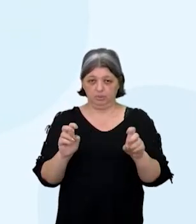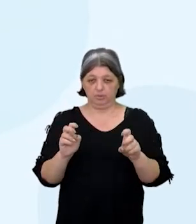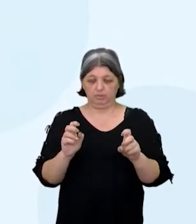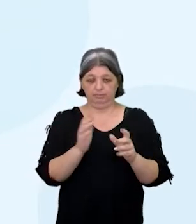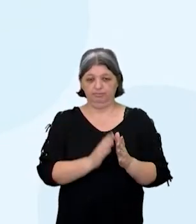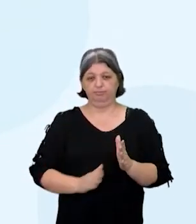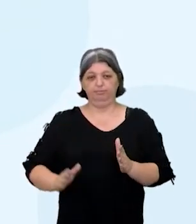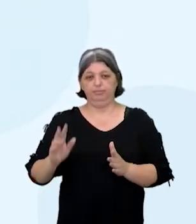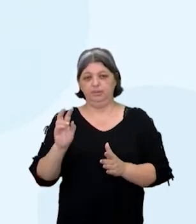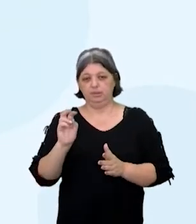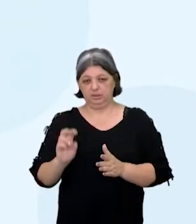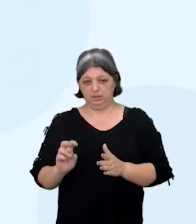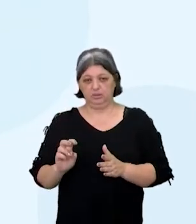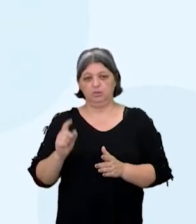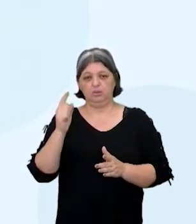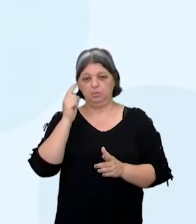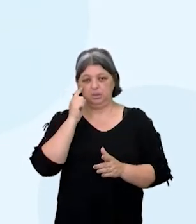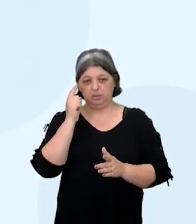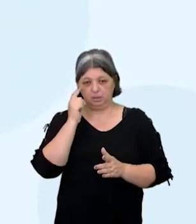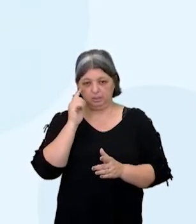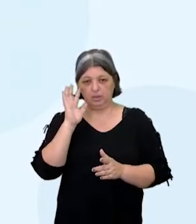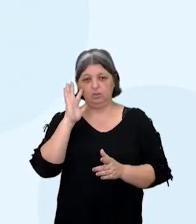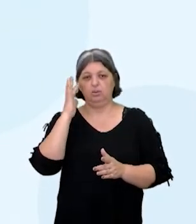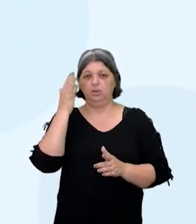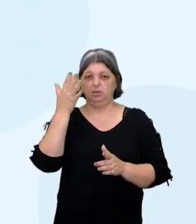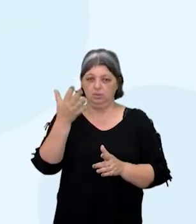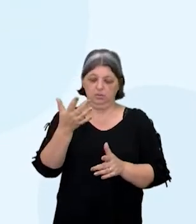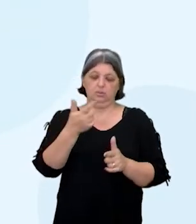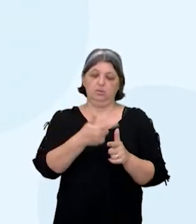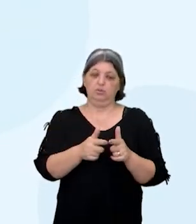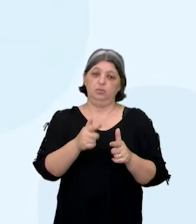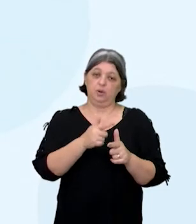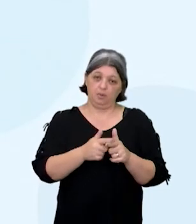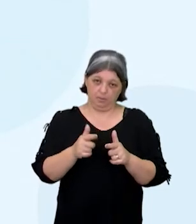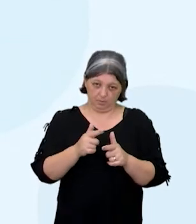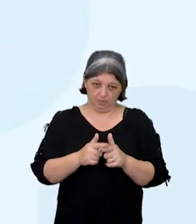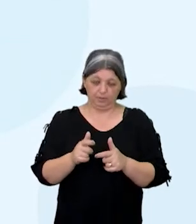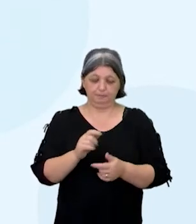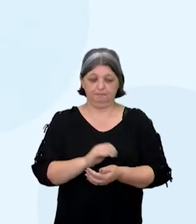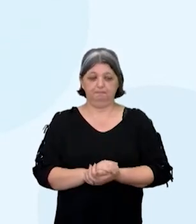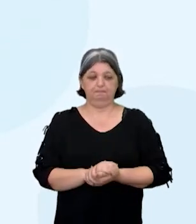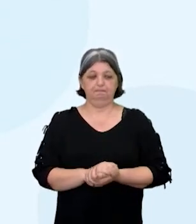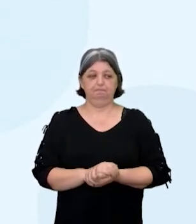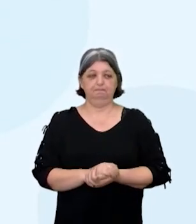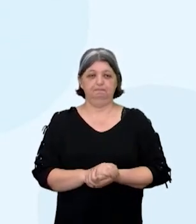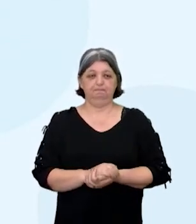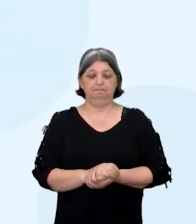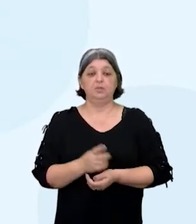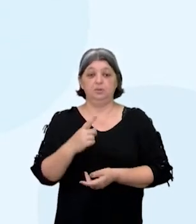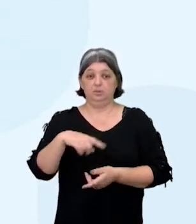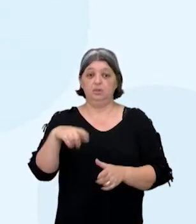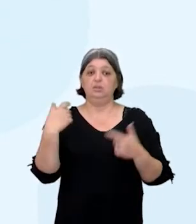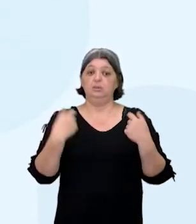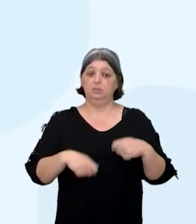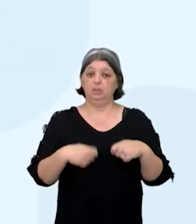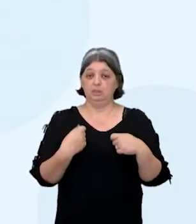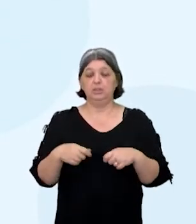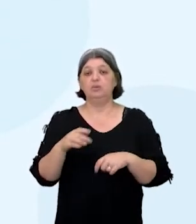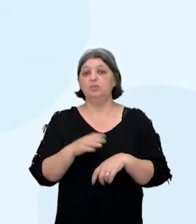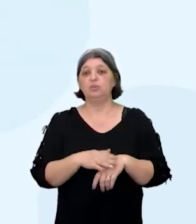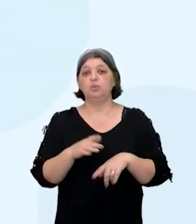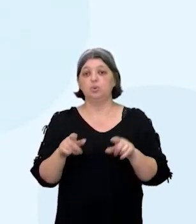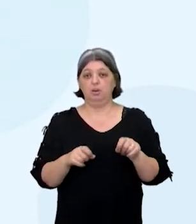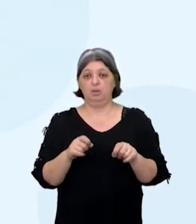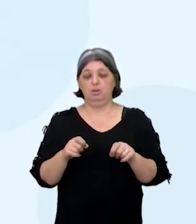5, pensamento e resolução de situações, problemas, tá bom? Então vocês devem aí, estudantes,